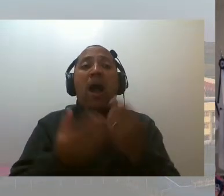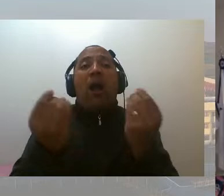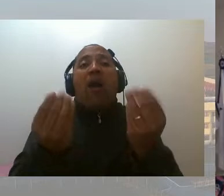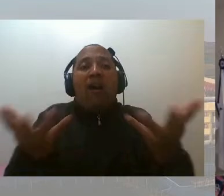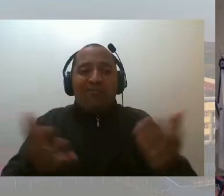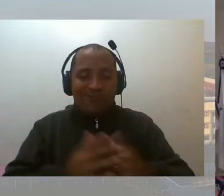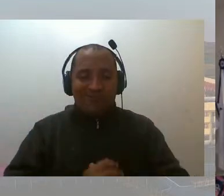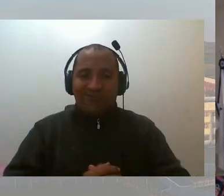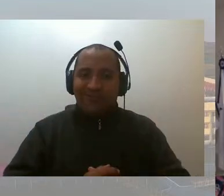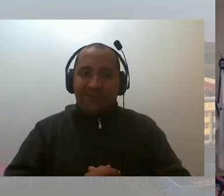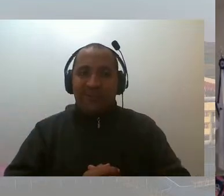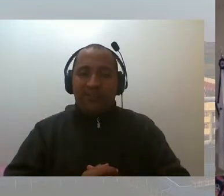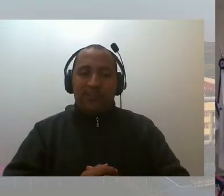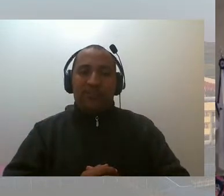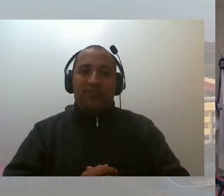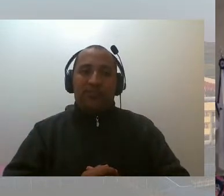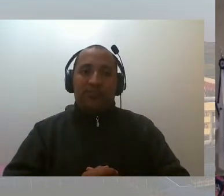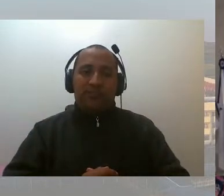para